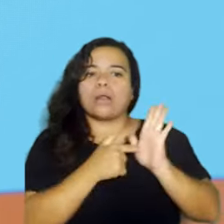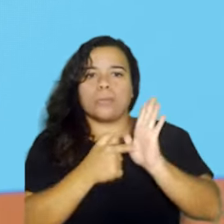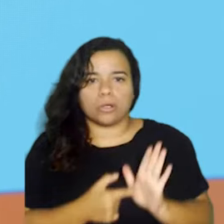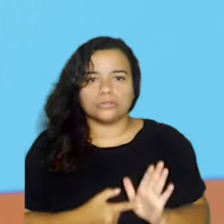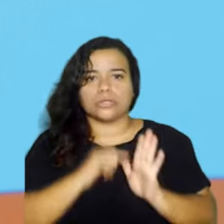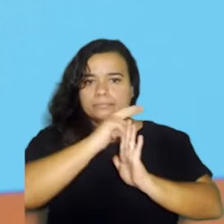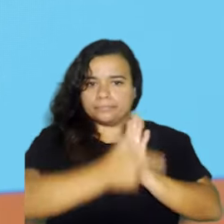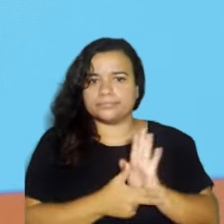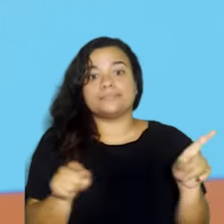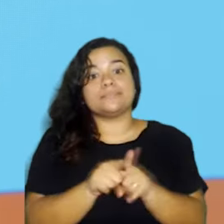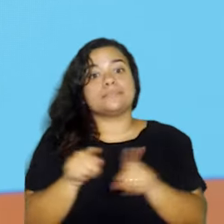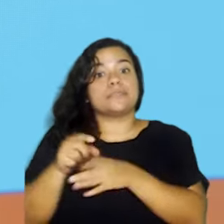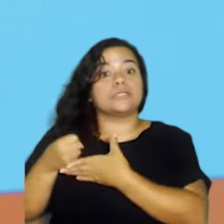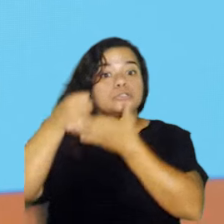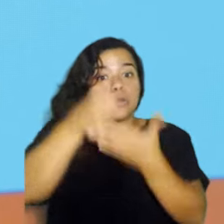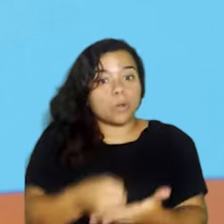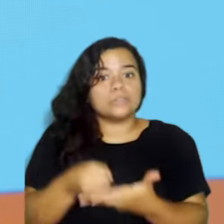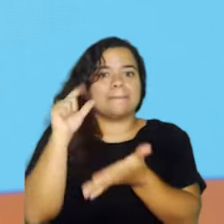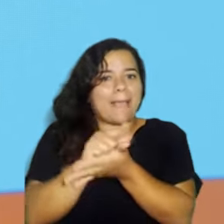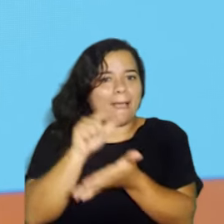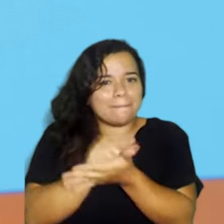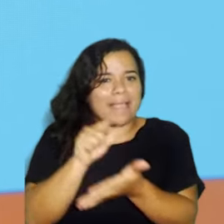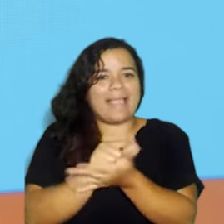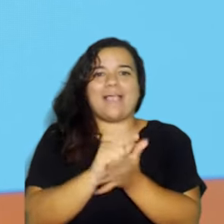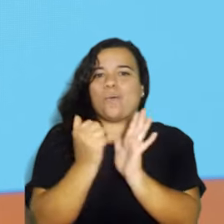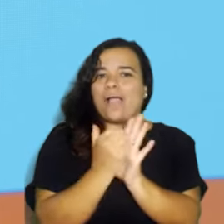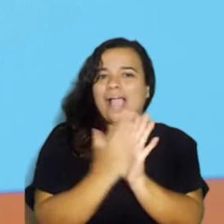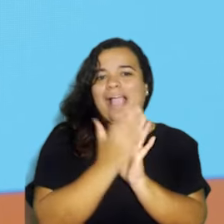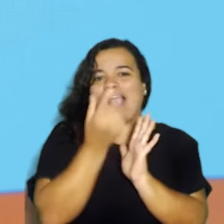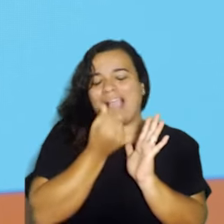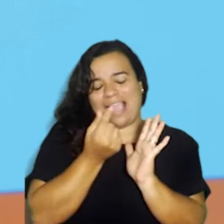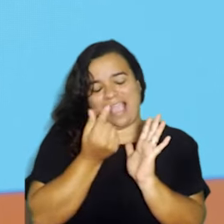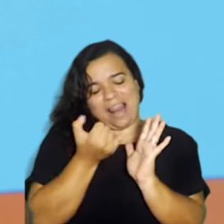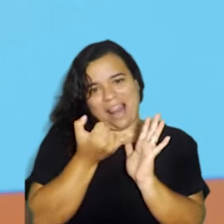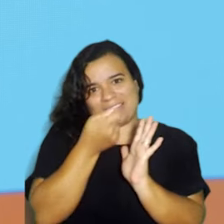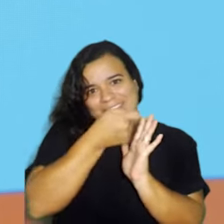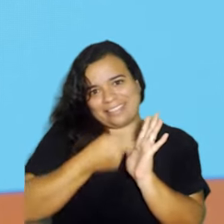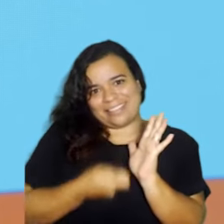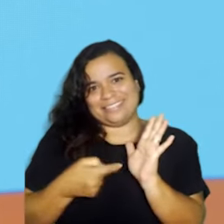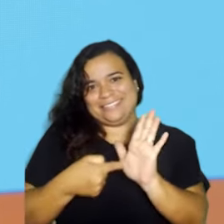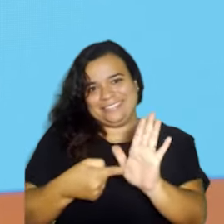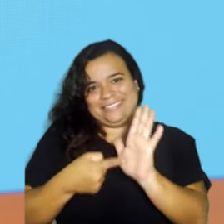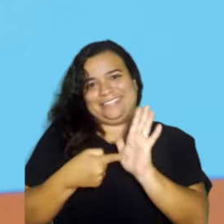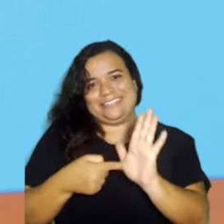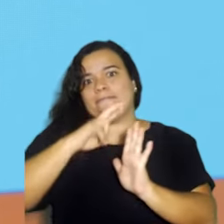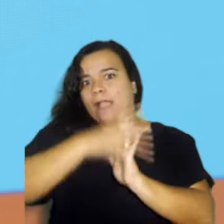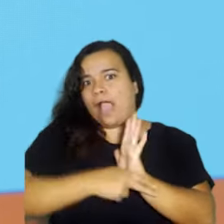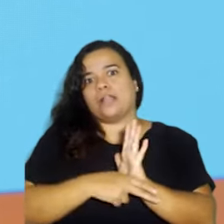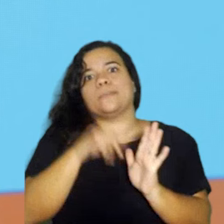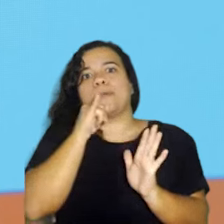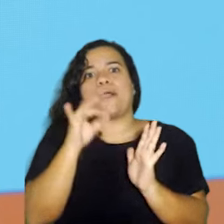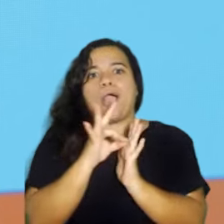direto né trouxe um um até um papel aqui um caderninho aqui do lado que é pra gente poder trazer vou anotar um